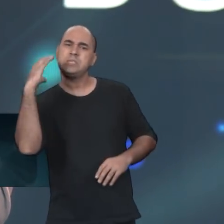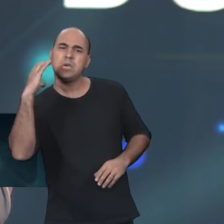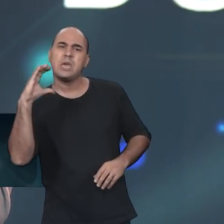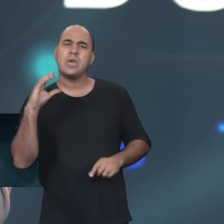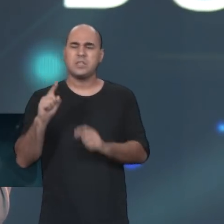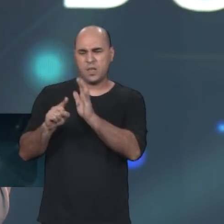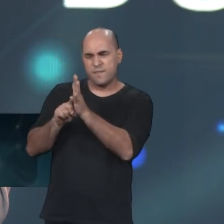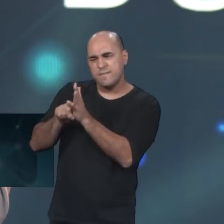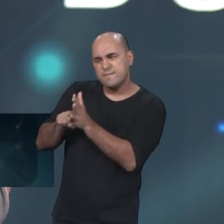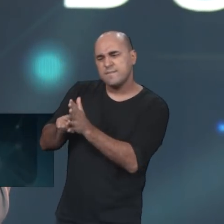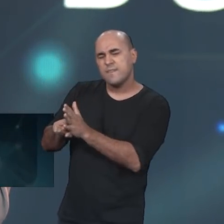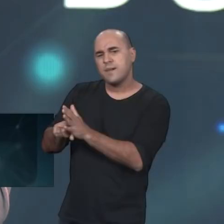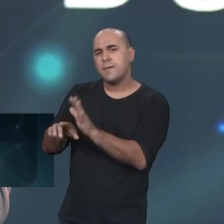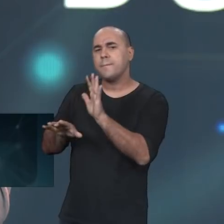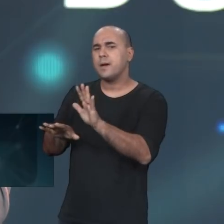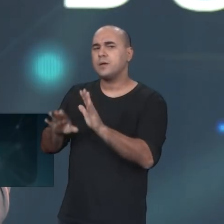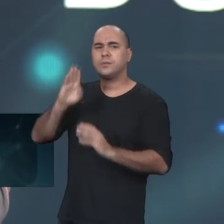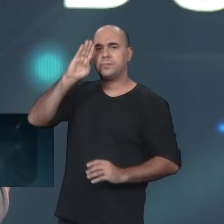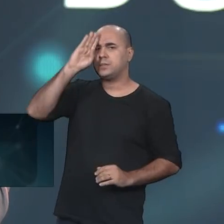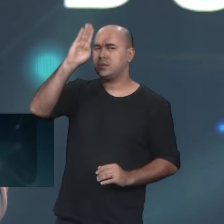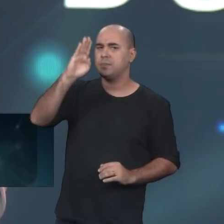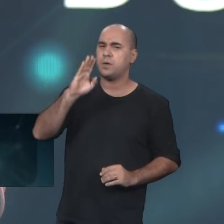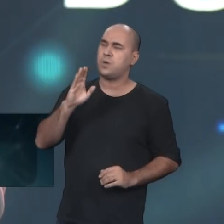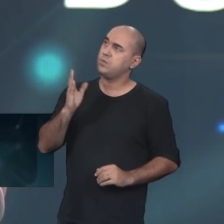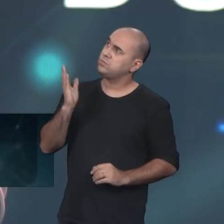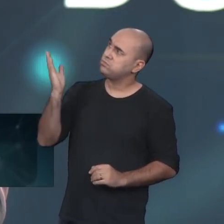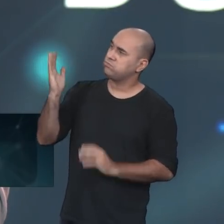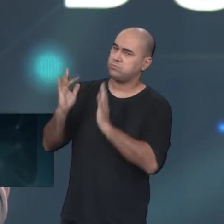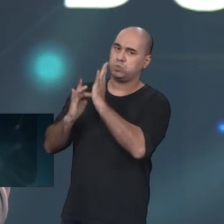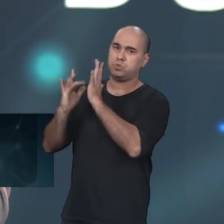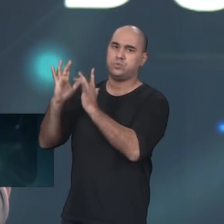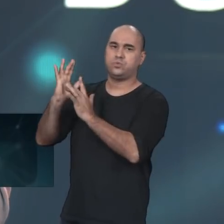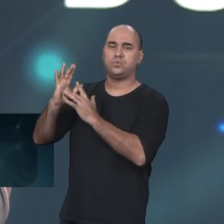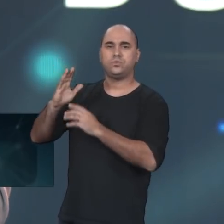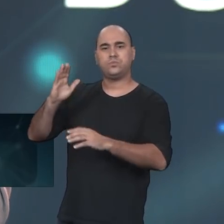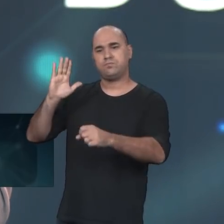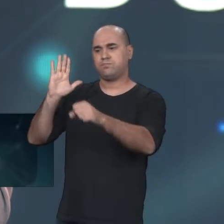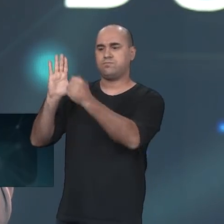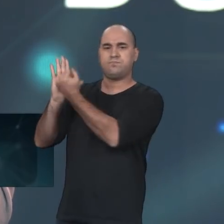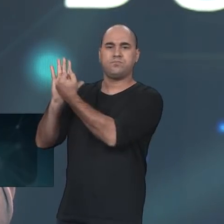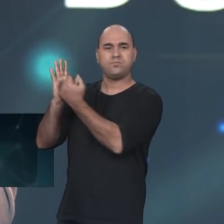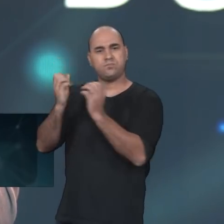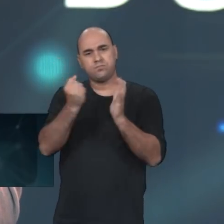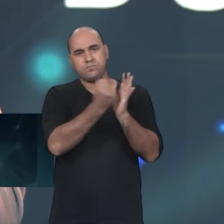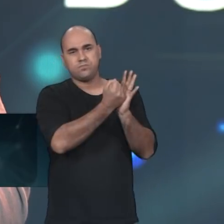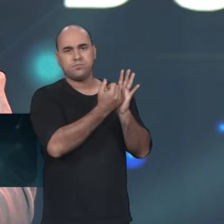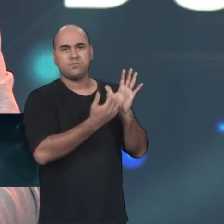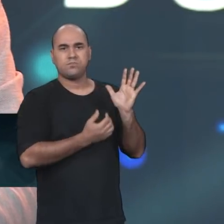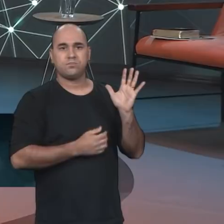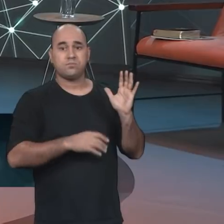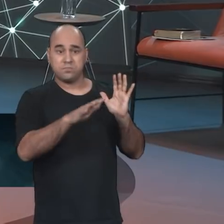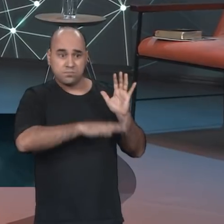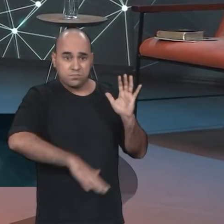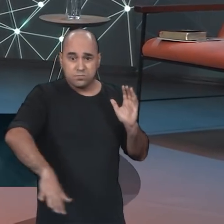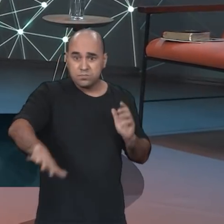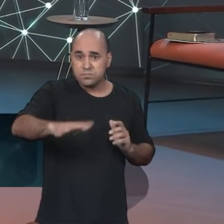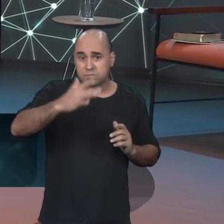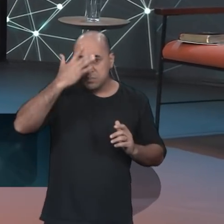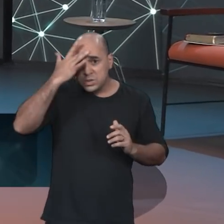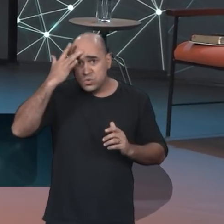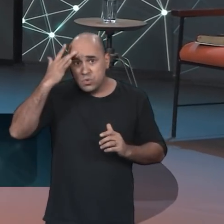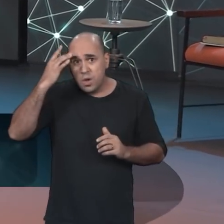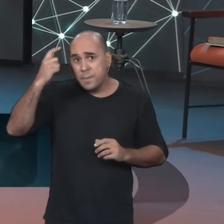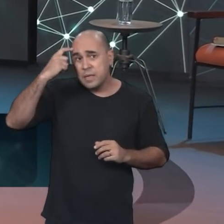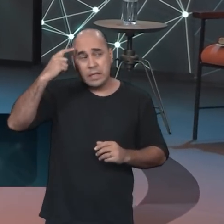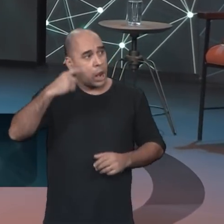quero pregar a Cristo crucificado. Escândalo para os judeus, loucura para os gentios. E muitas vezes